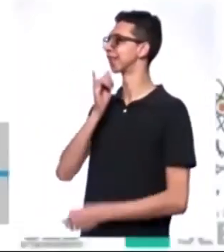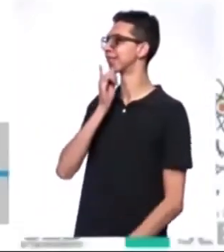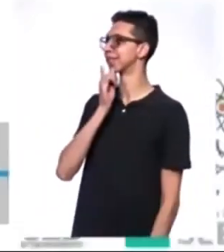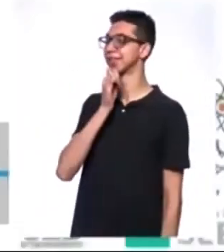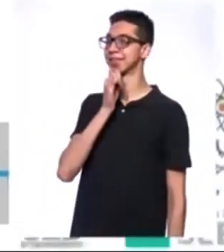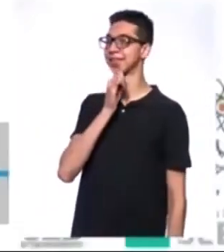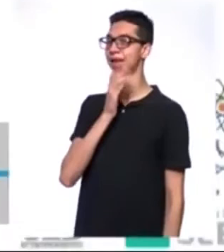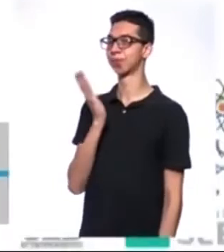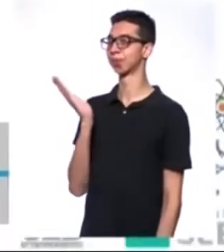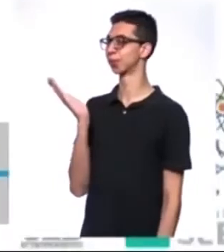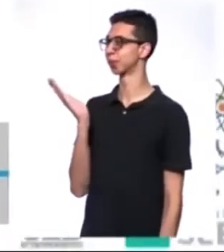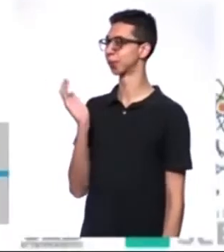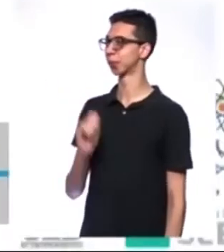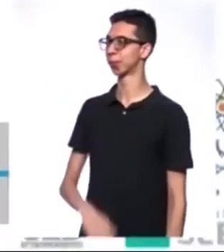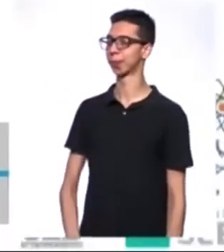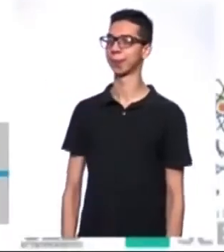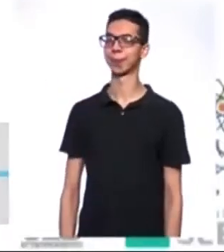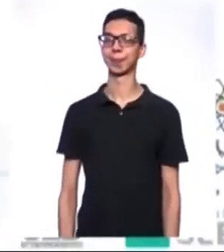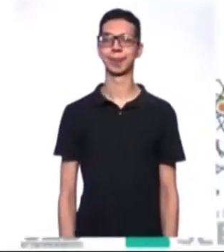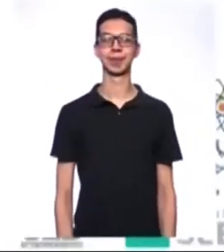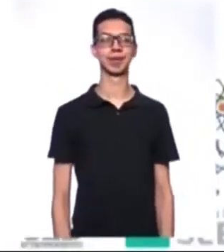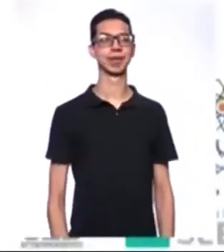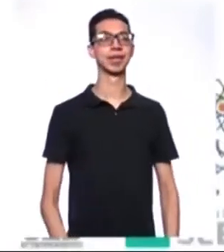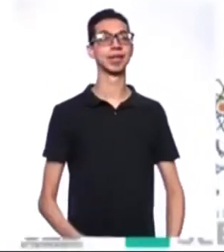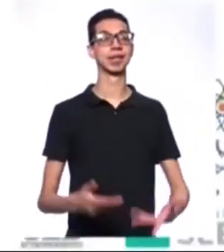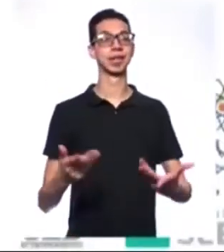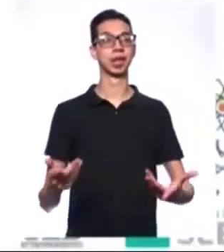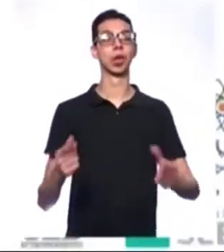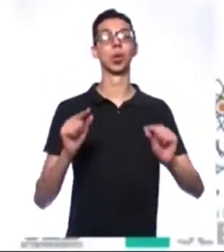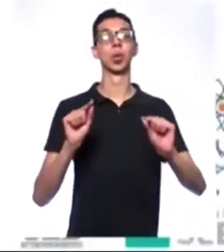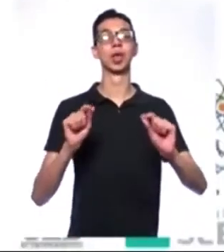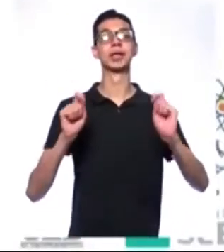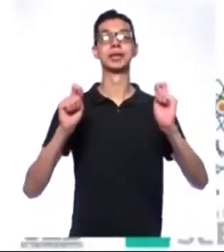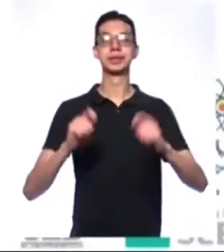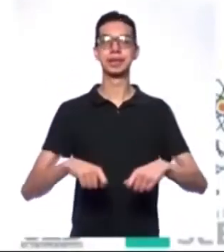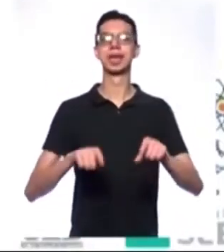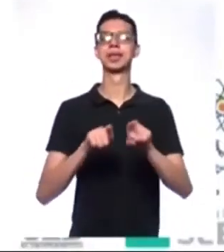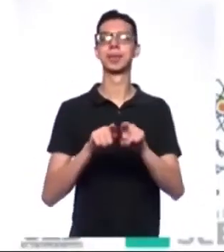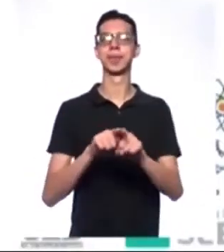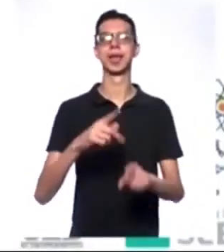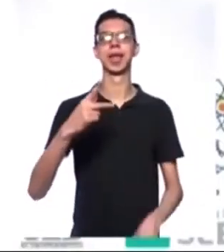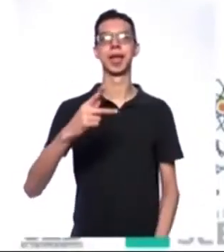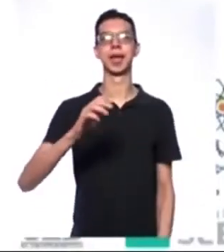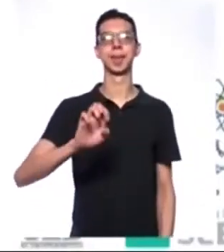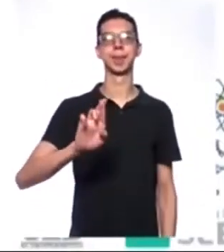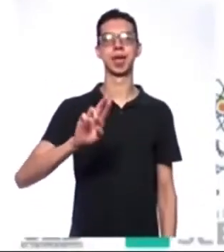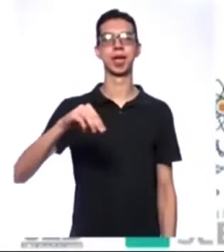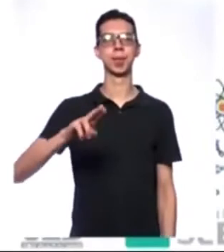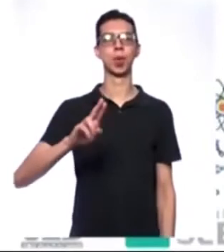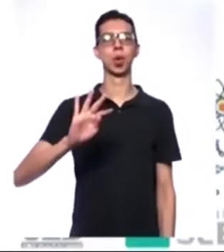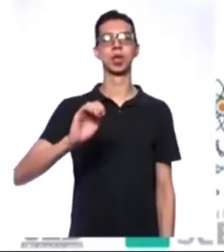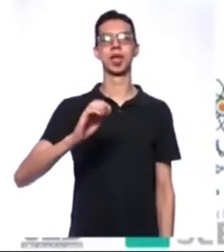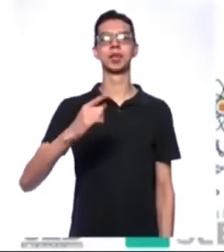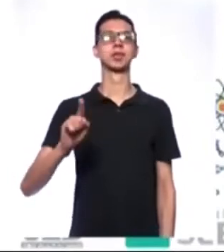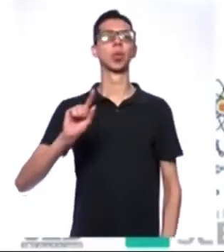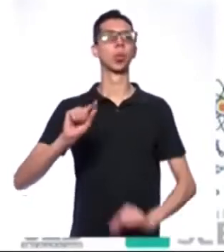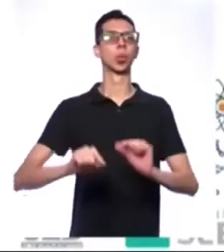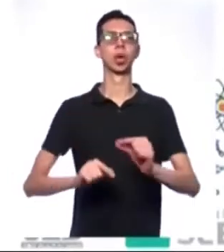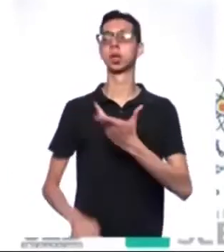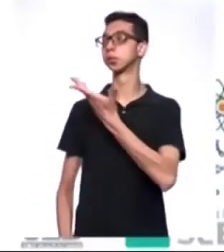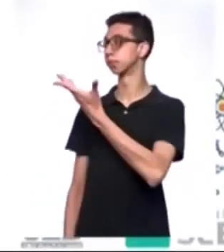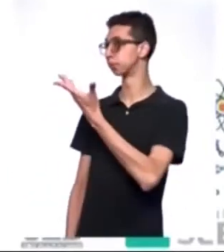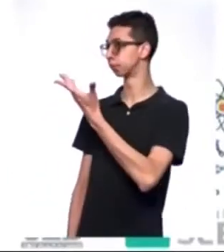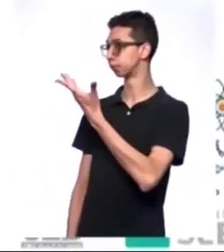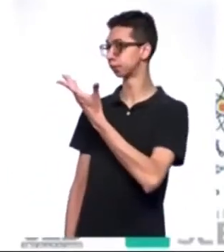aqui ó é sério então para perguntar né serve então para permutação Olha só perguntar são